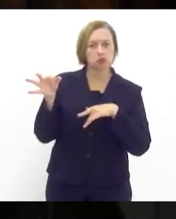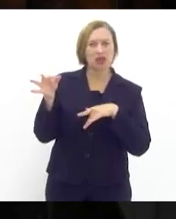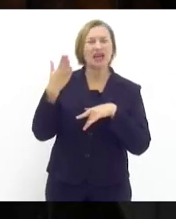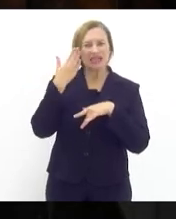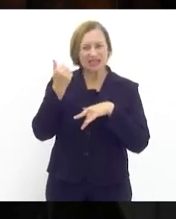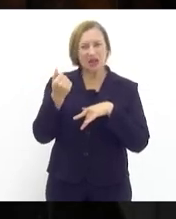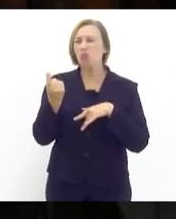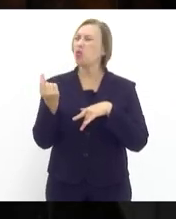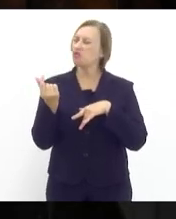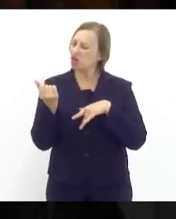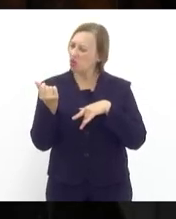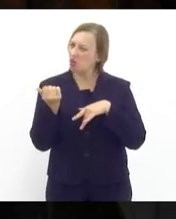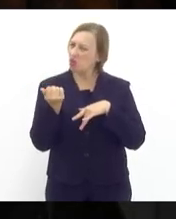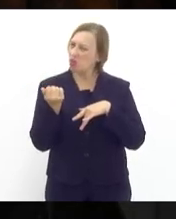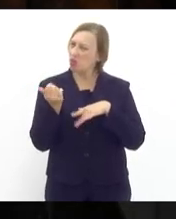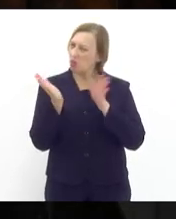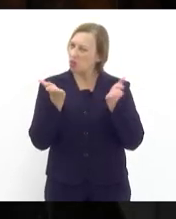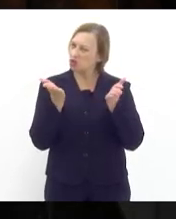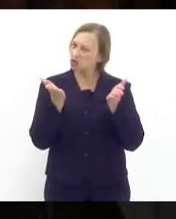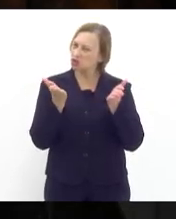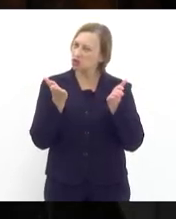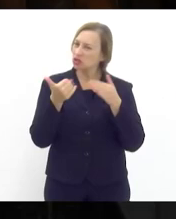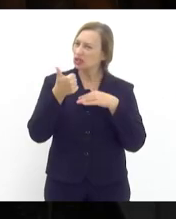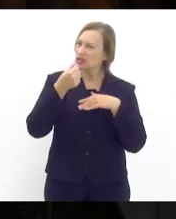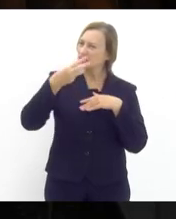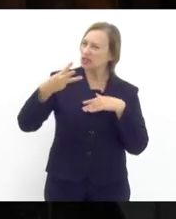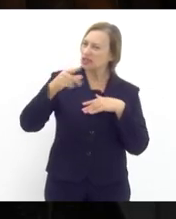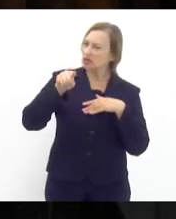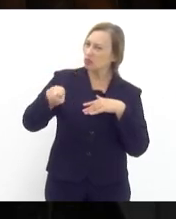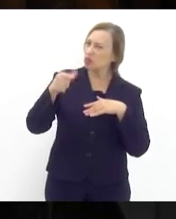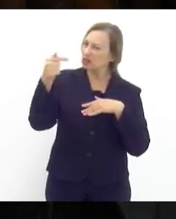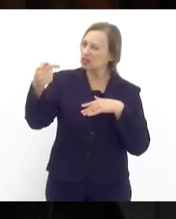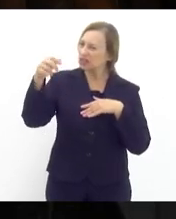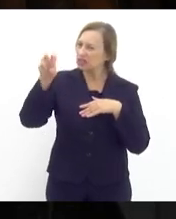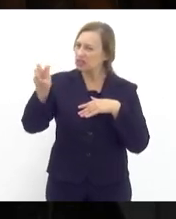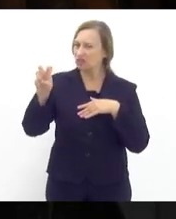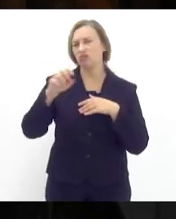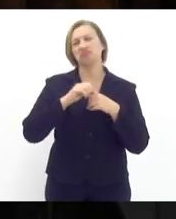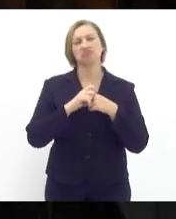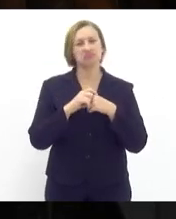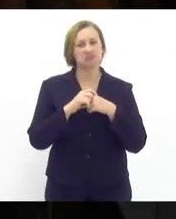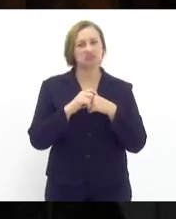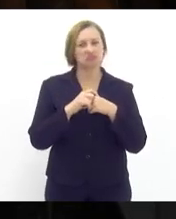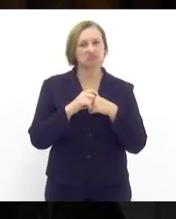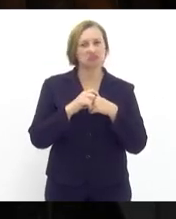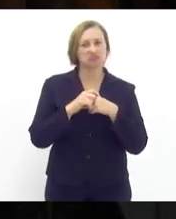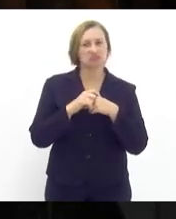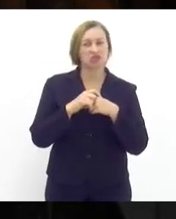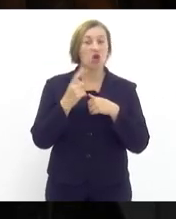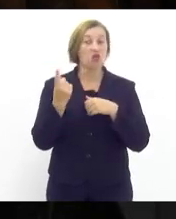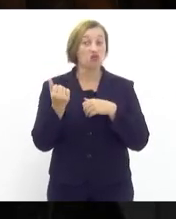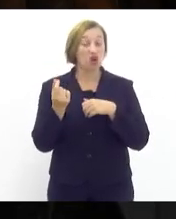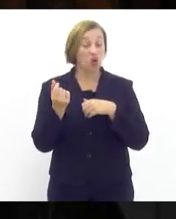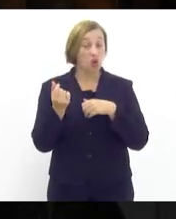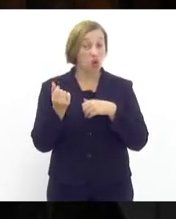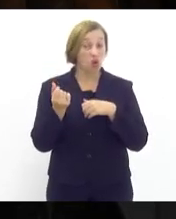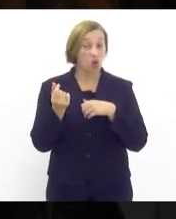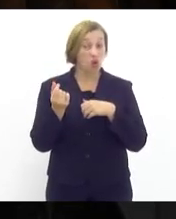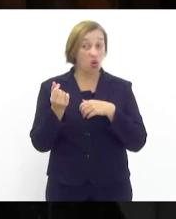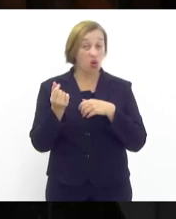qual é a taxa SELIC hoje 13.75 taxa SELIC é